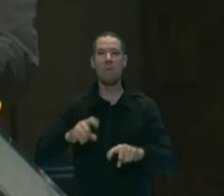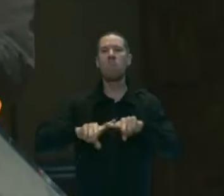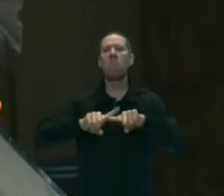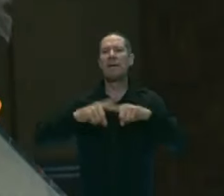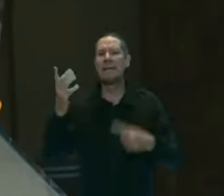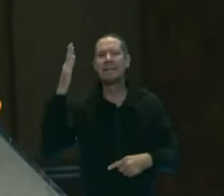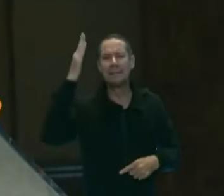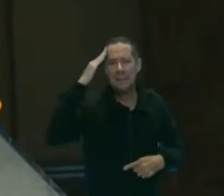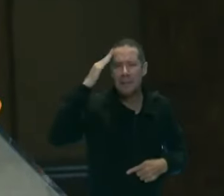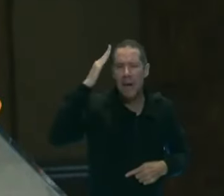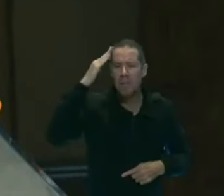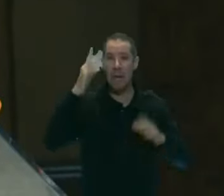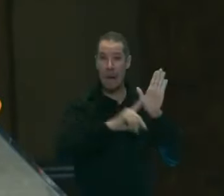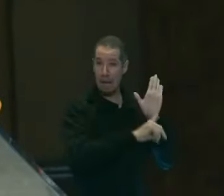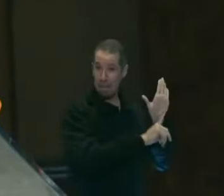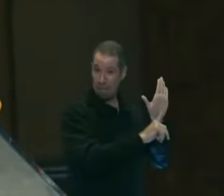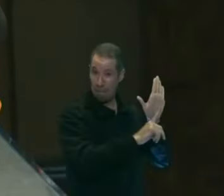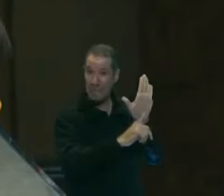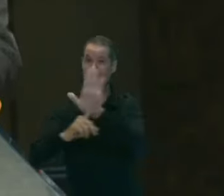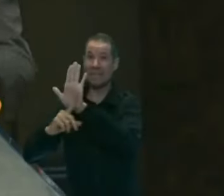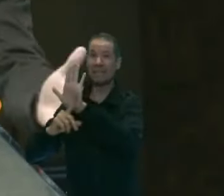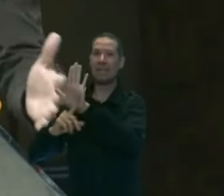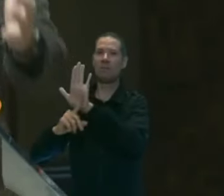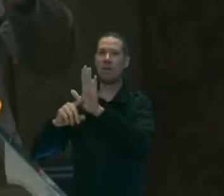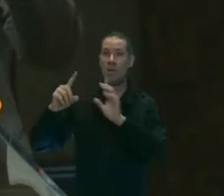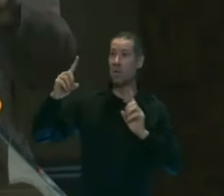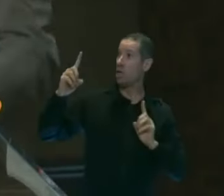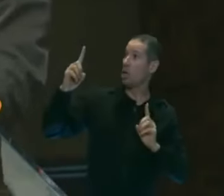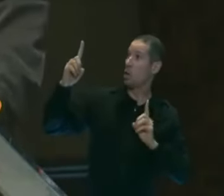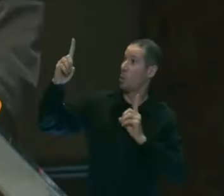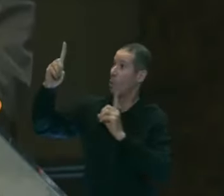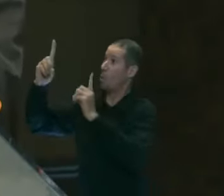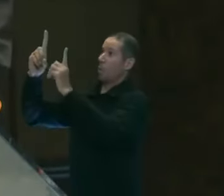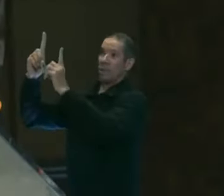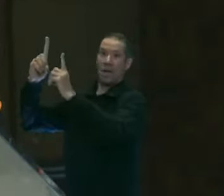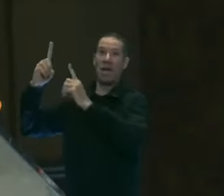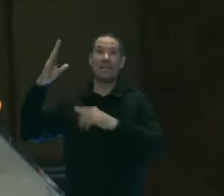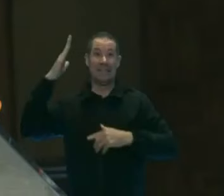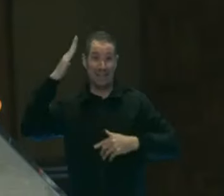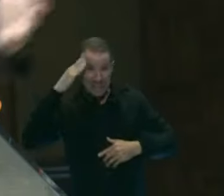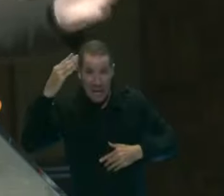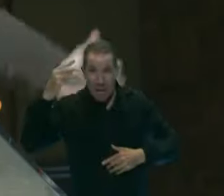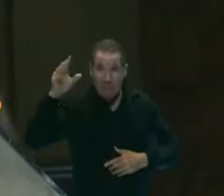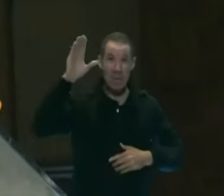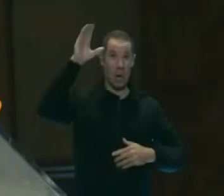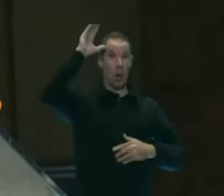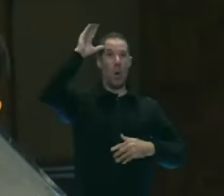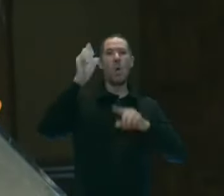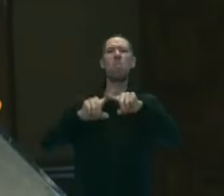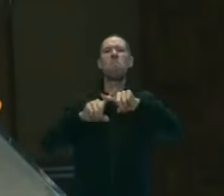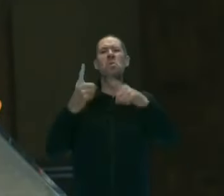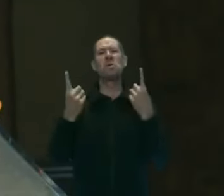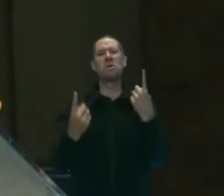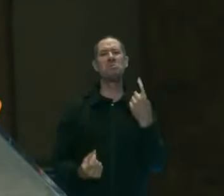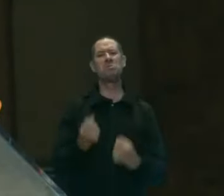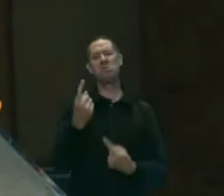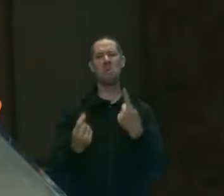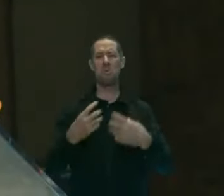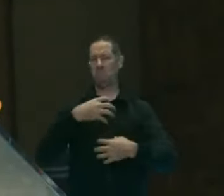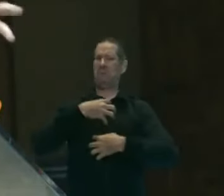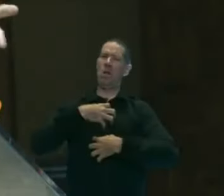eles sabiam que representava se encontrar com Deus. Mas por que, de alguma maneira,